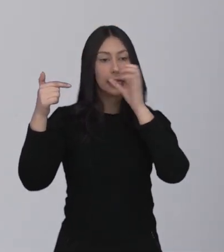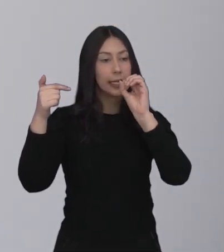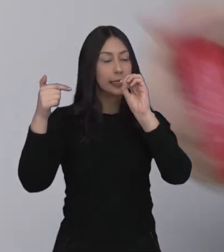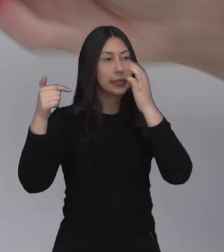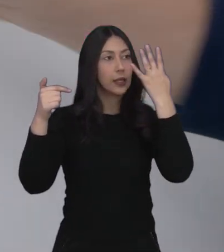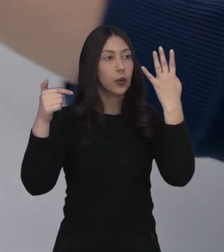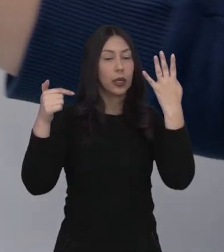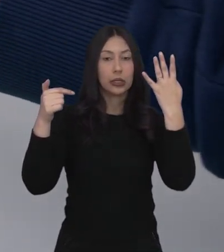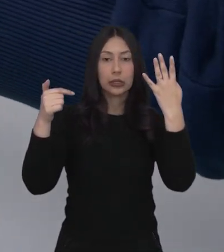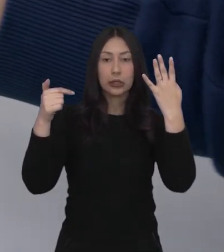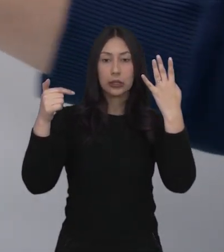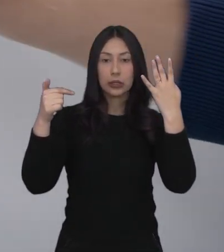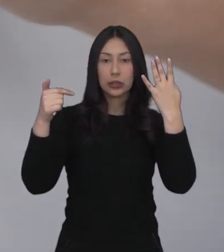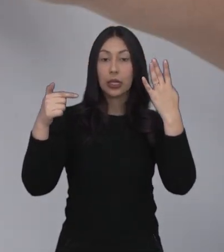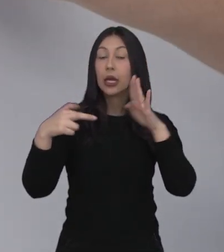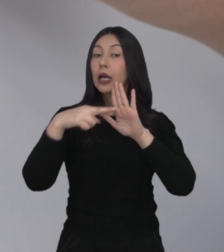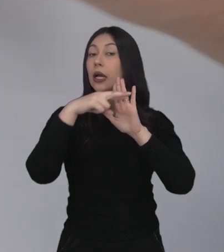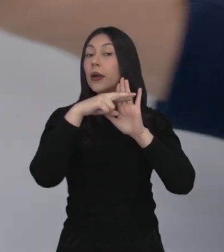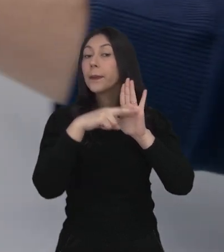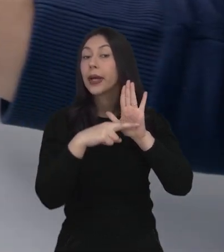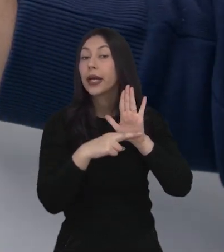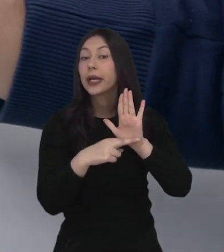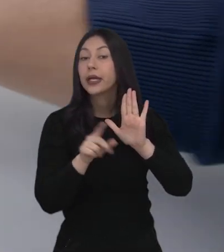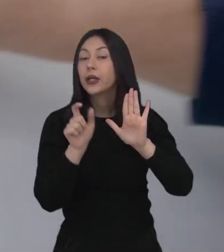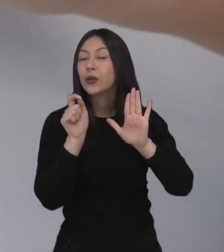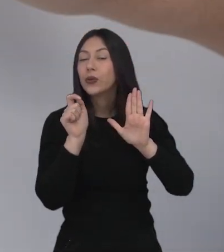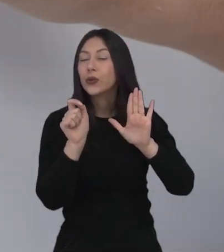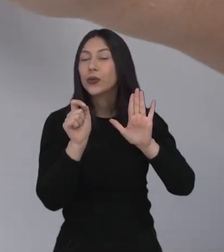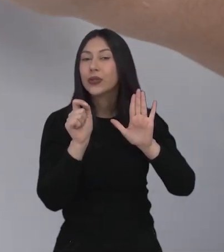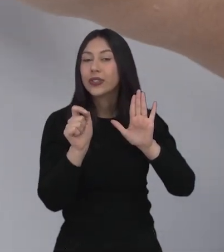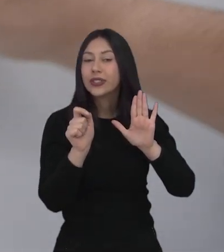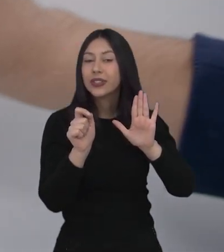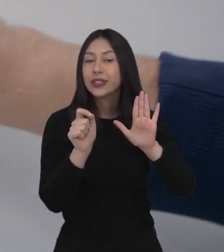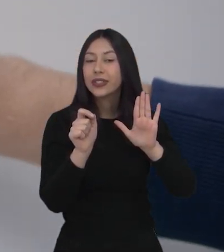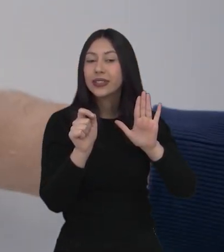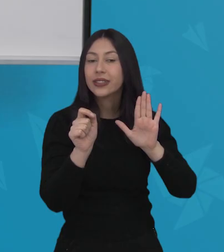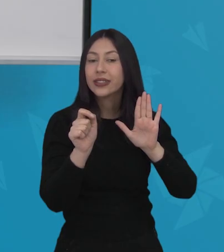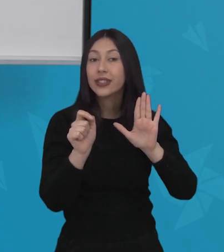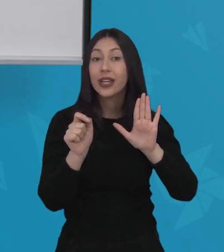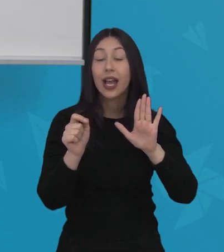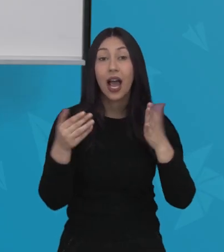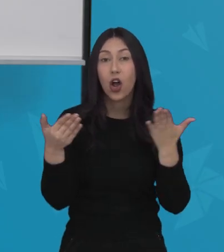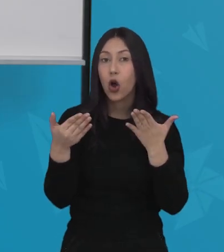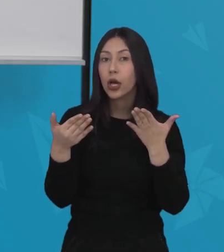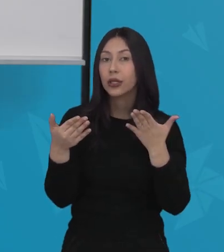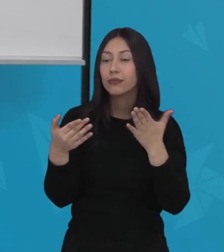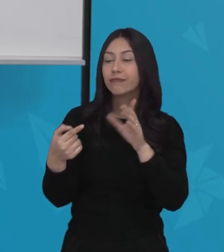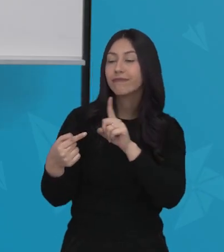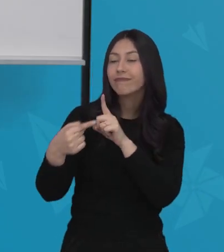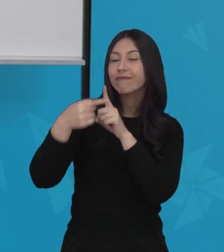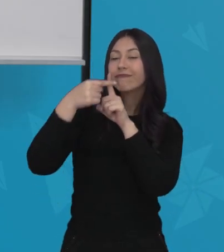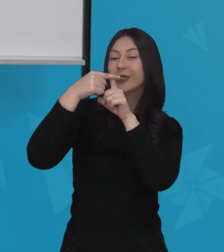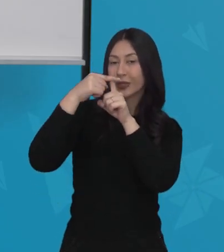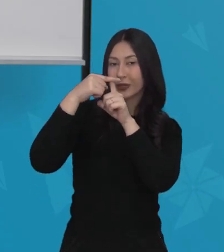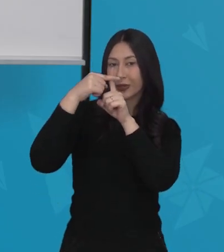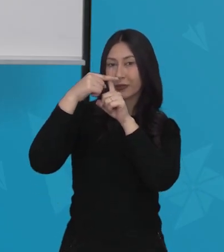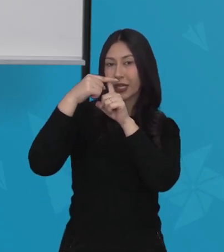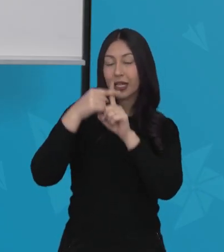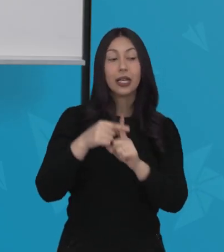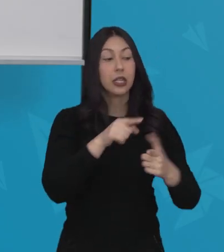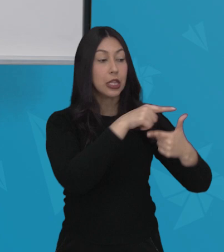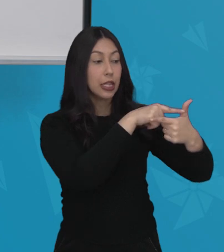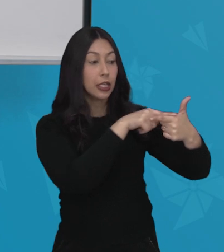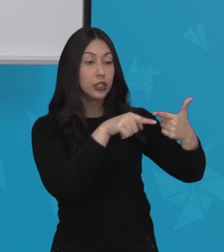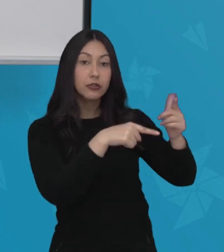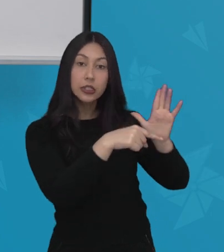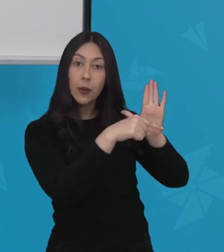10 à quarta aqui. A regrinha para trabalhar com esses dois termos aqui é somar os expoentes. Se na